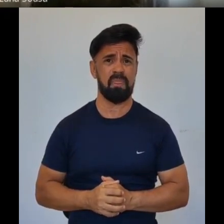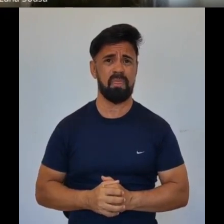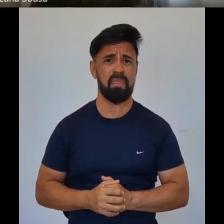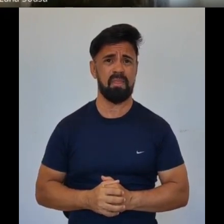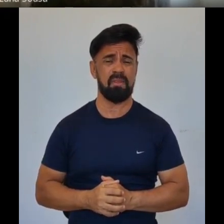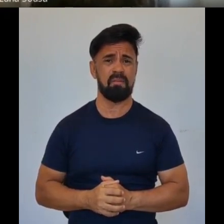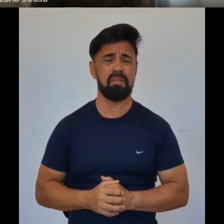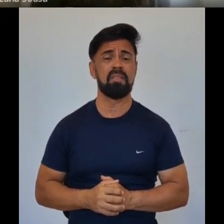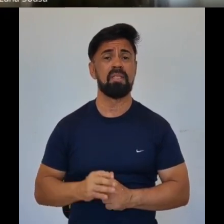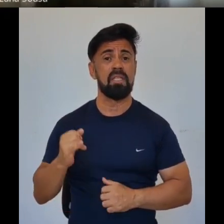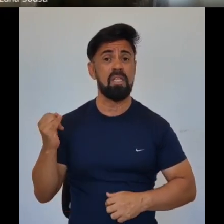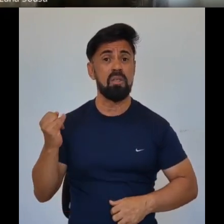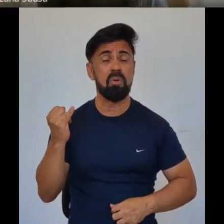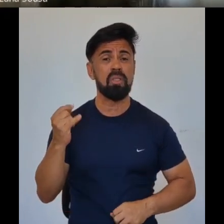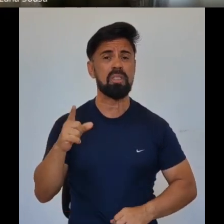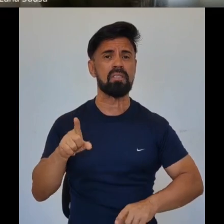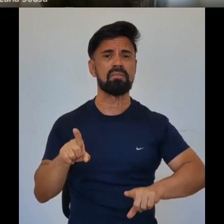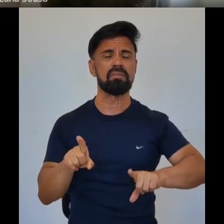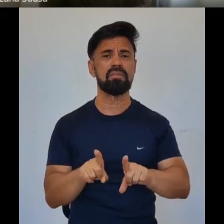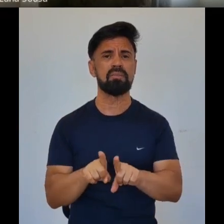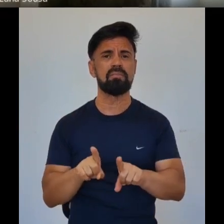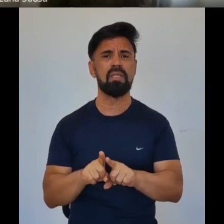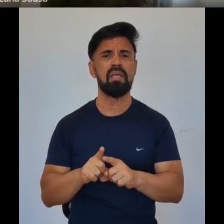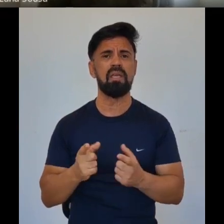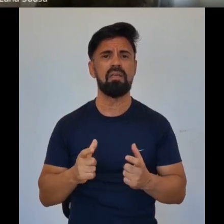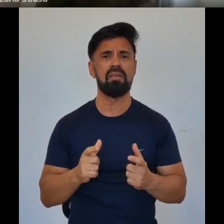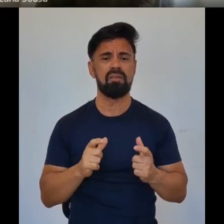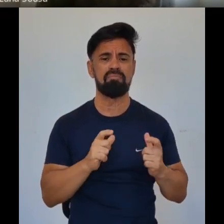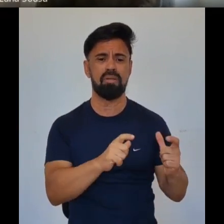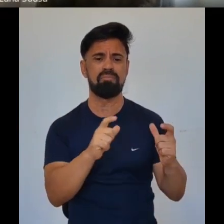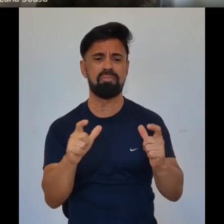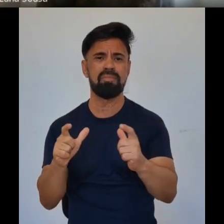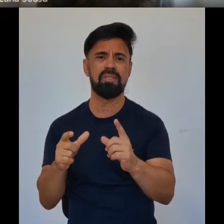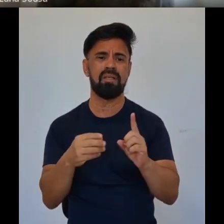de uma população indígena, isso se sobrepõe.